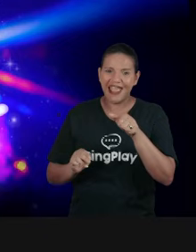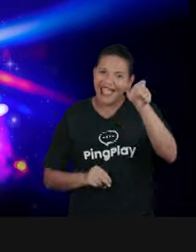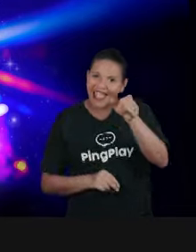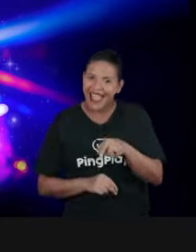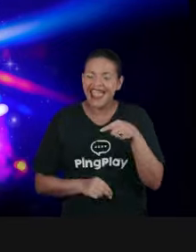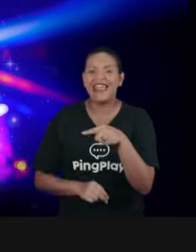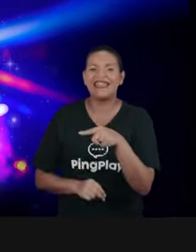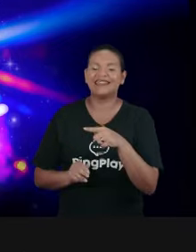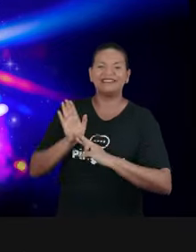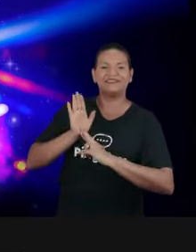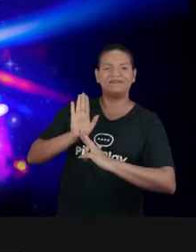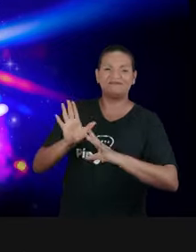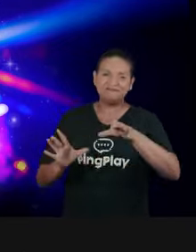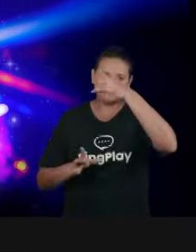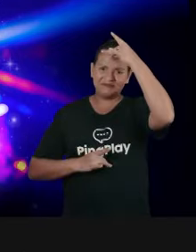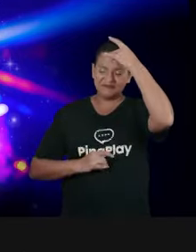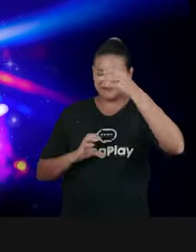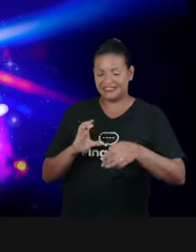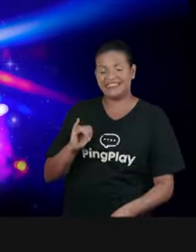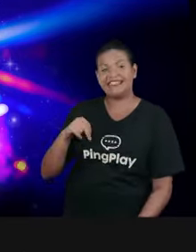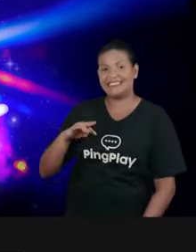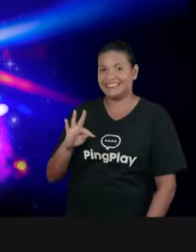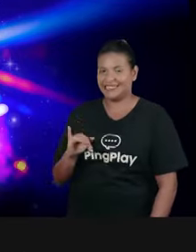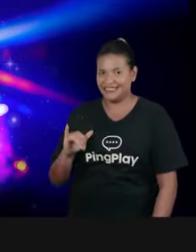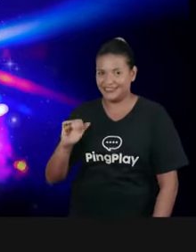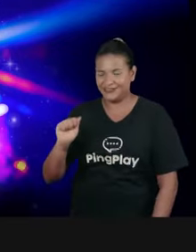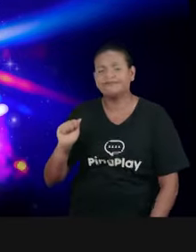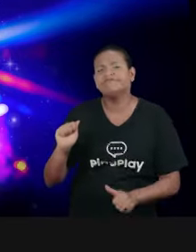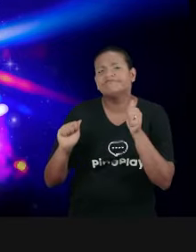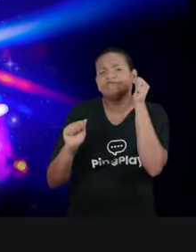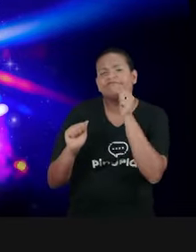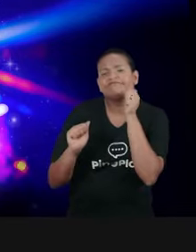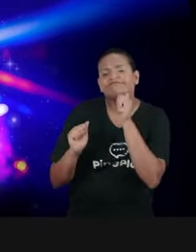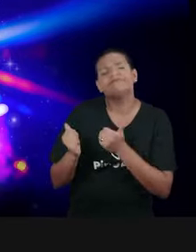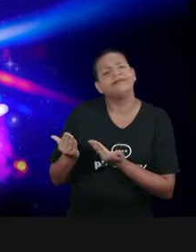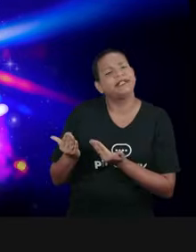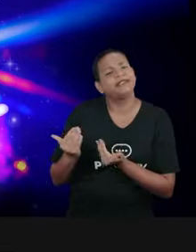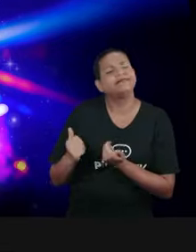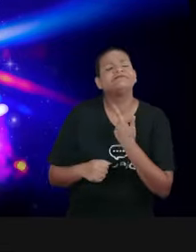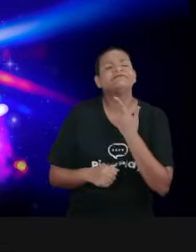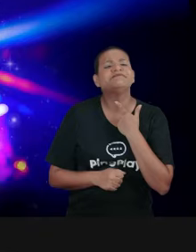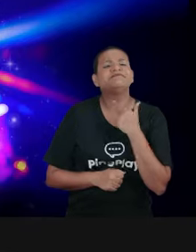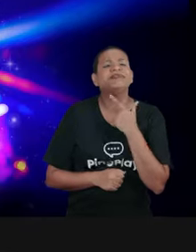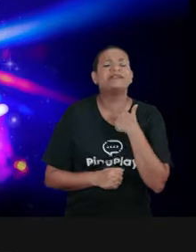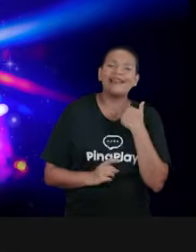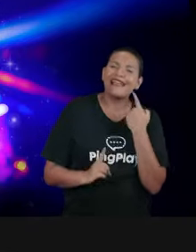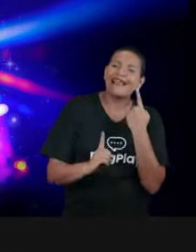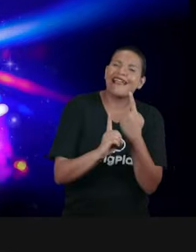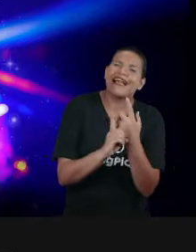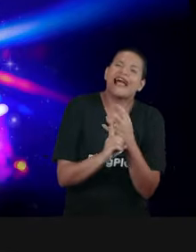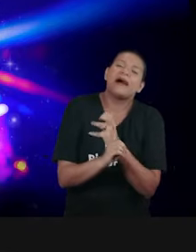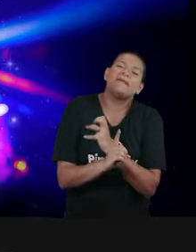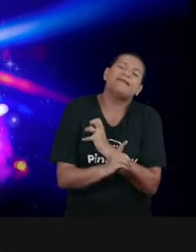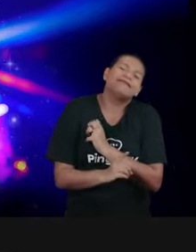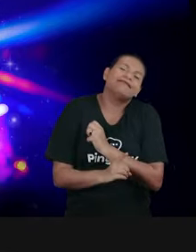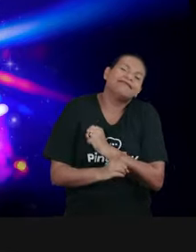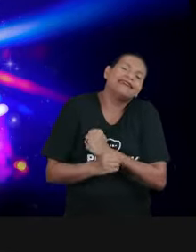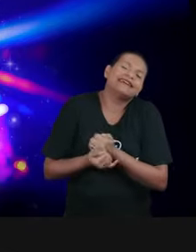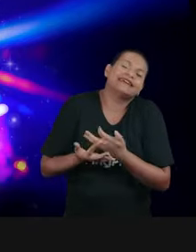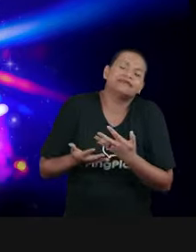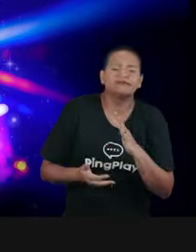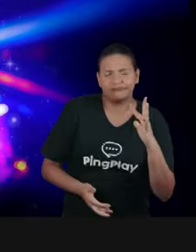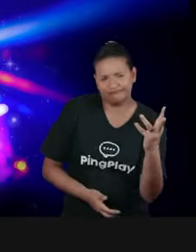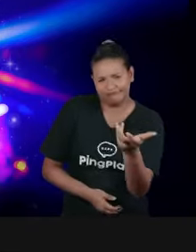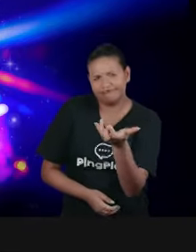uma adolescente romântica que sonha em encontrar o príncipe encantado como todos né mas a vida ela dá umas rasteiras